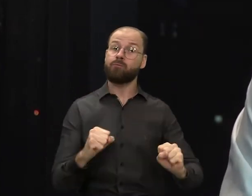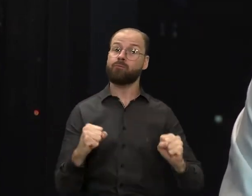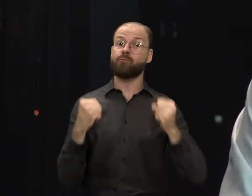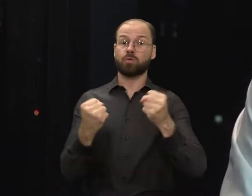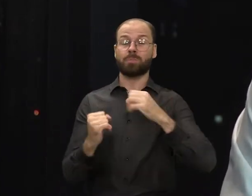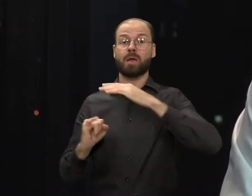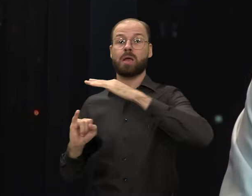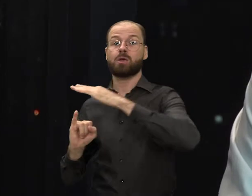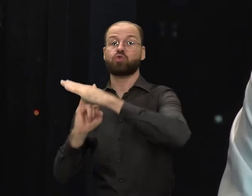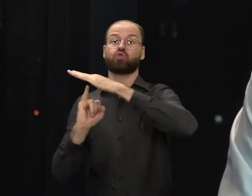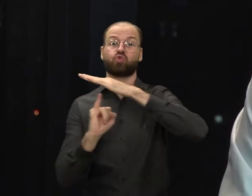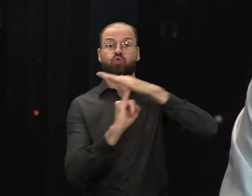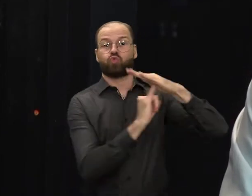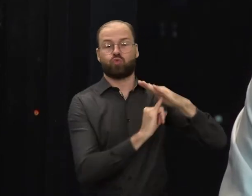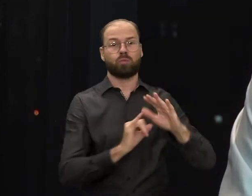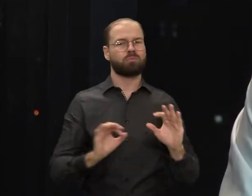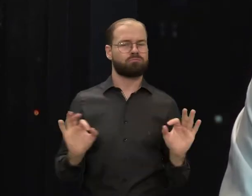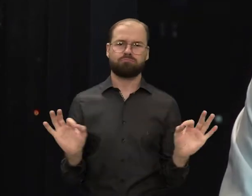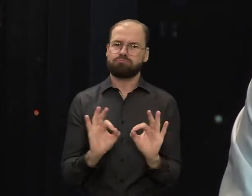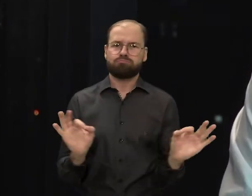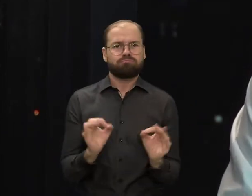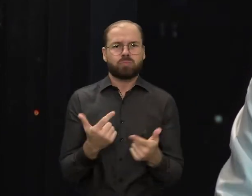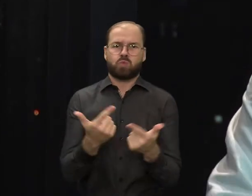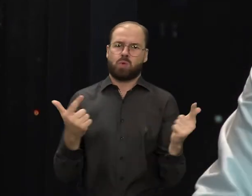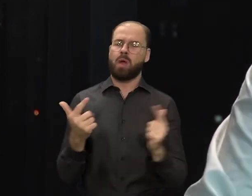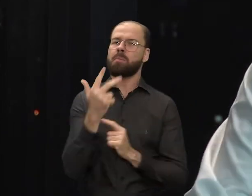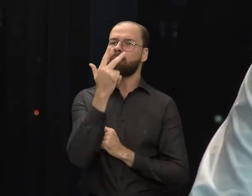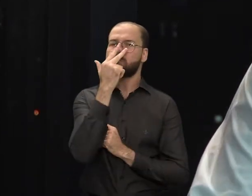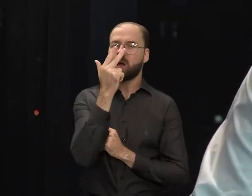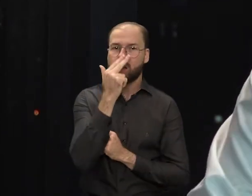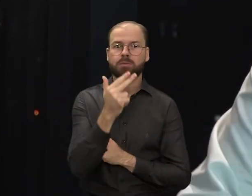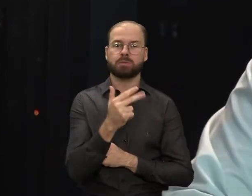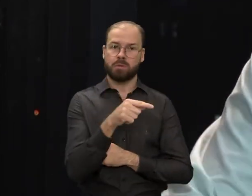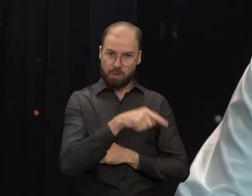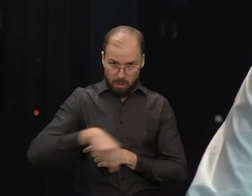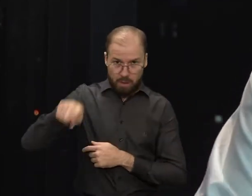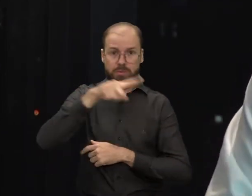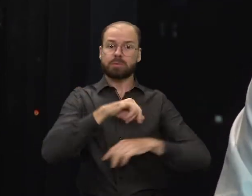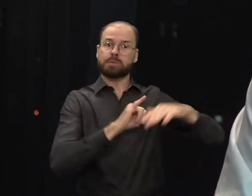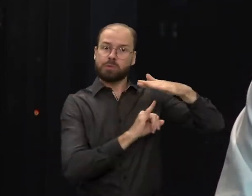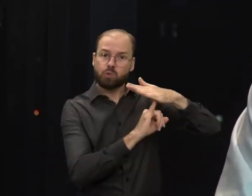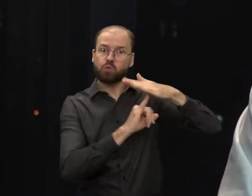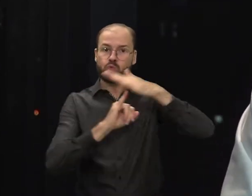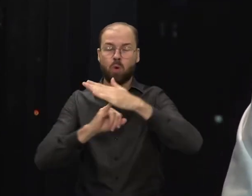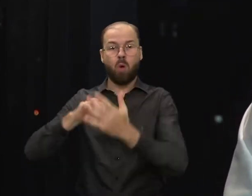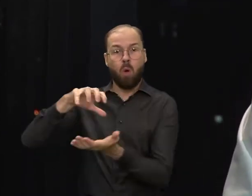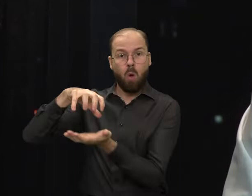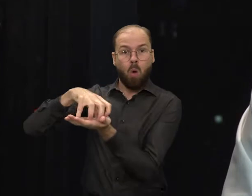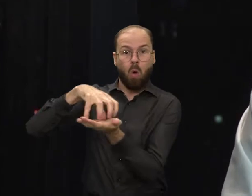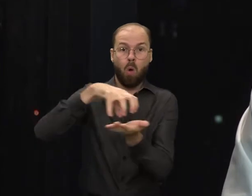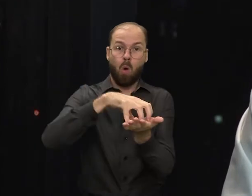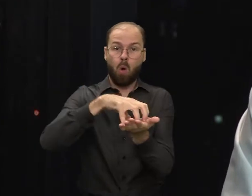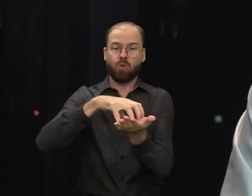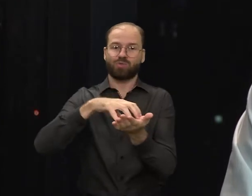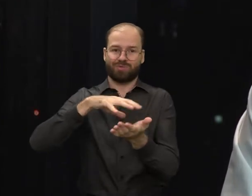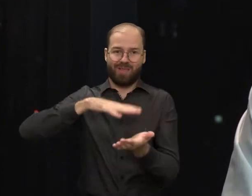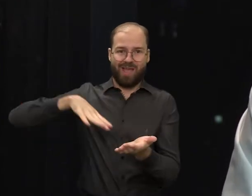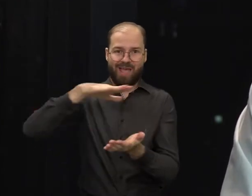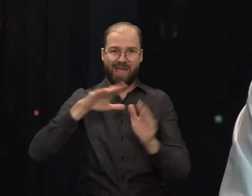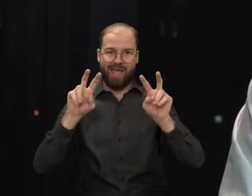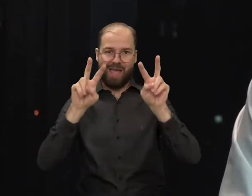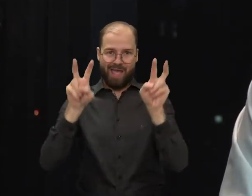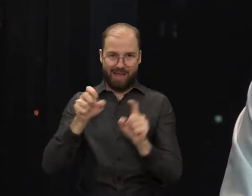fortalecimento institucional. Né? Quase não tem. Parece que sim, as instituições, os órgãos de meio